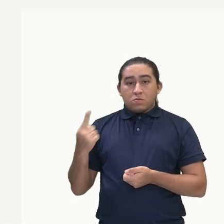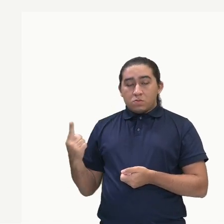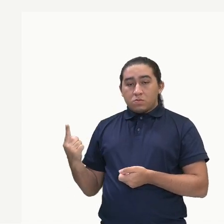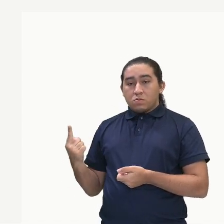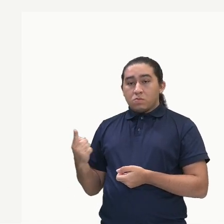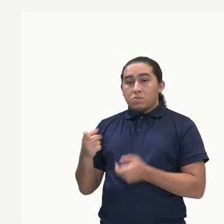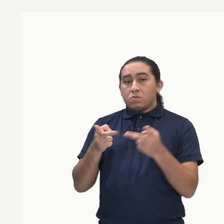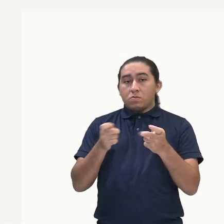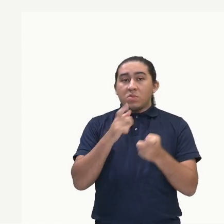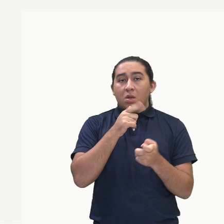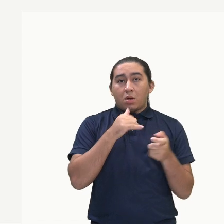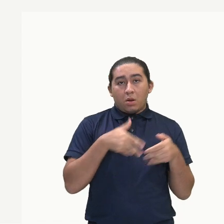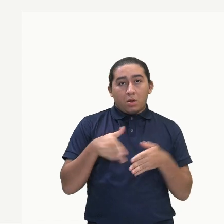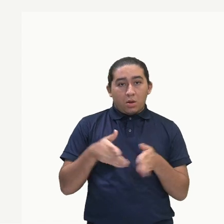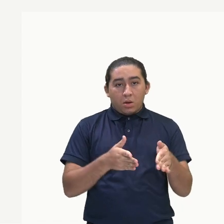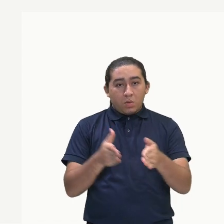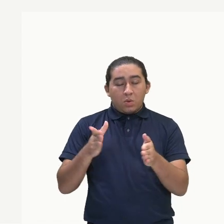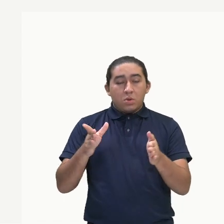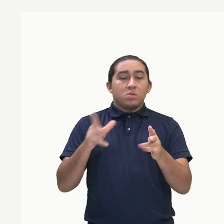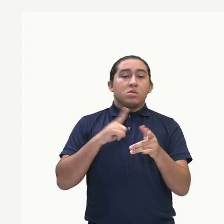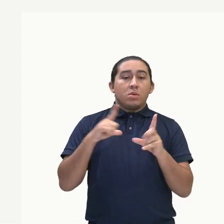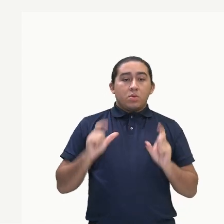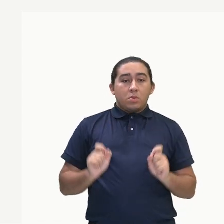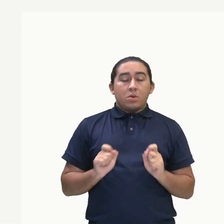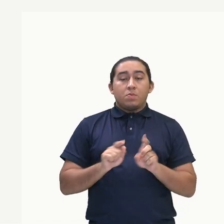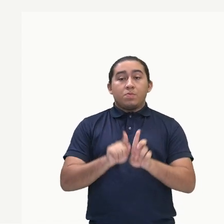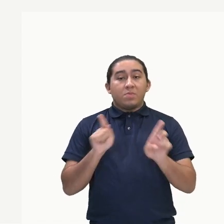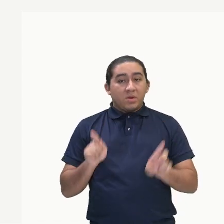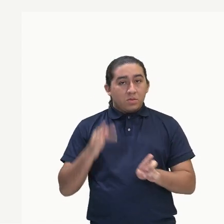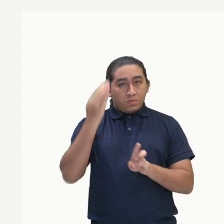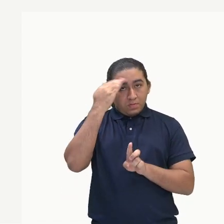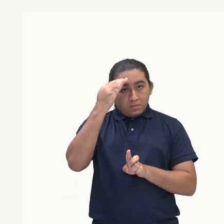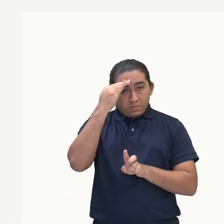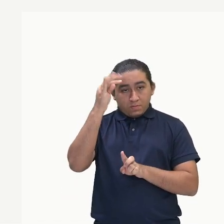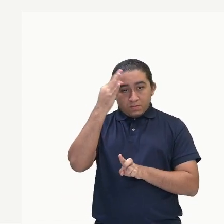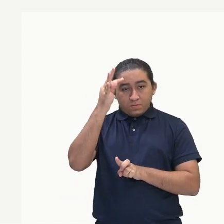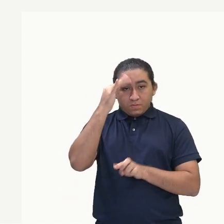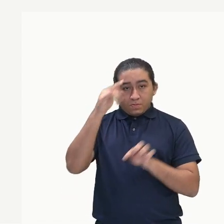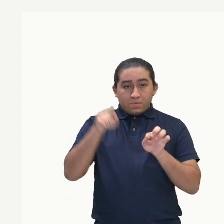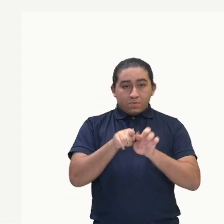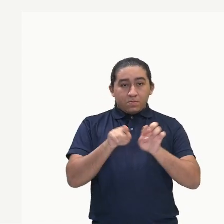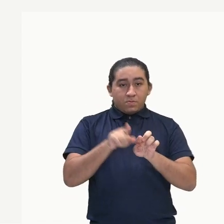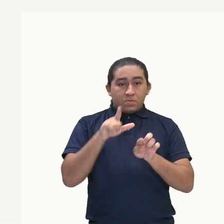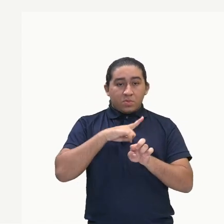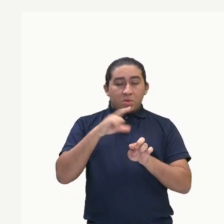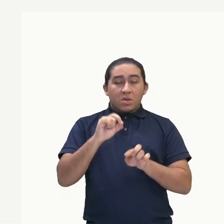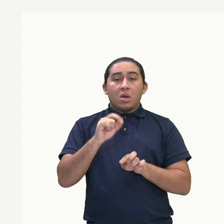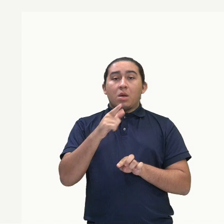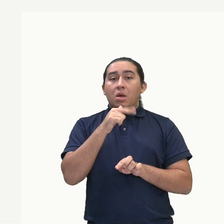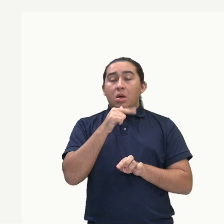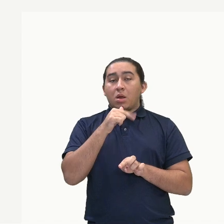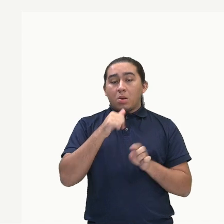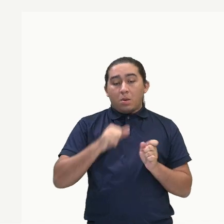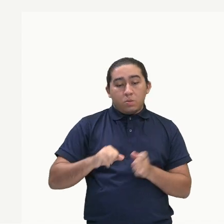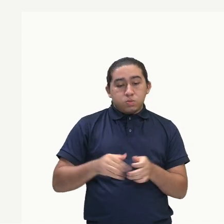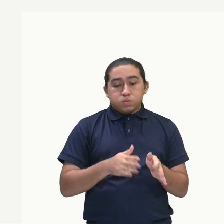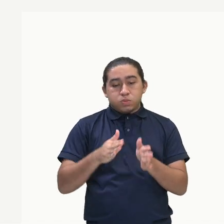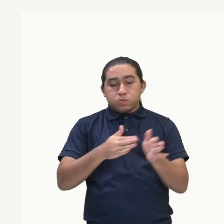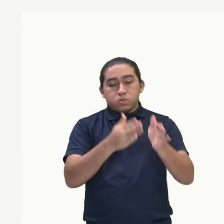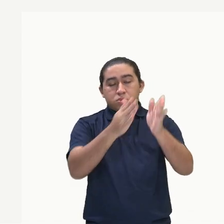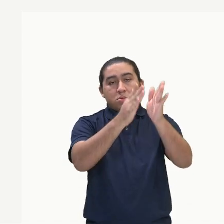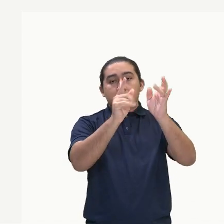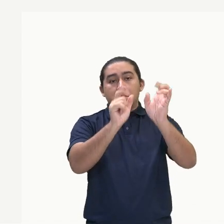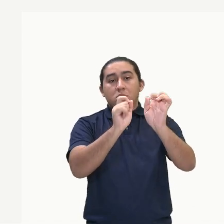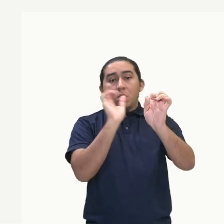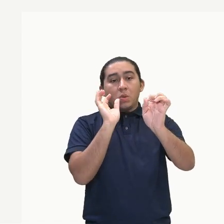essas águas que formam o oceano, mas, de acordo com essa teoria, né, quando subiu aqui a Cordilheira dos Andes,